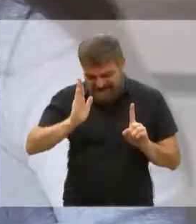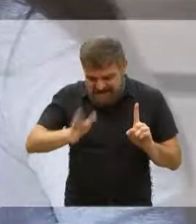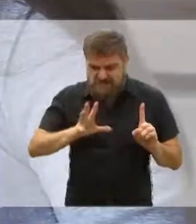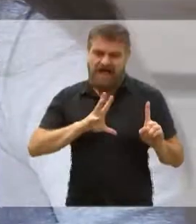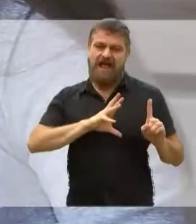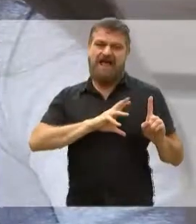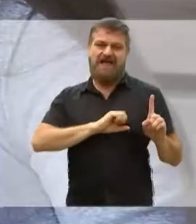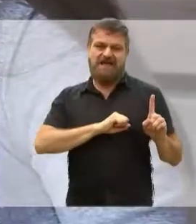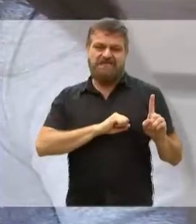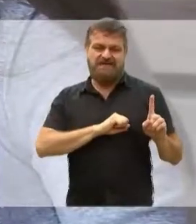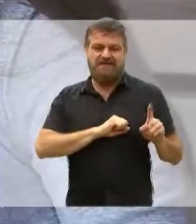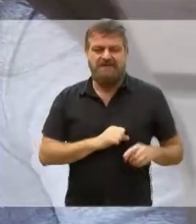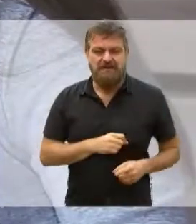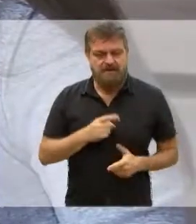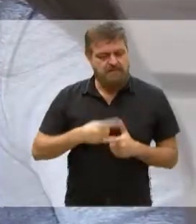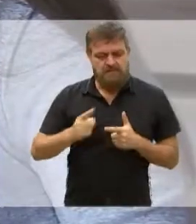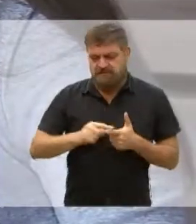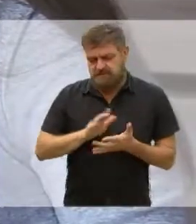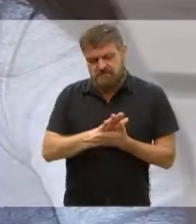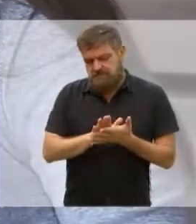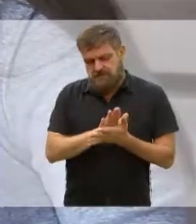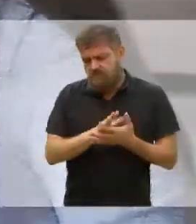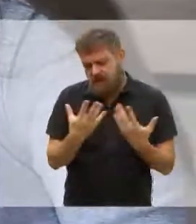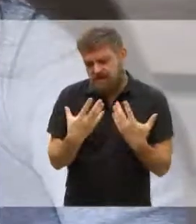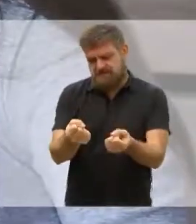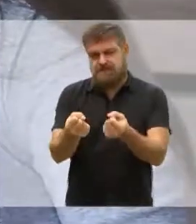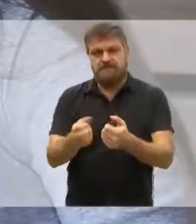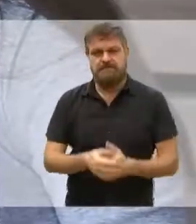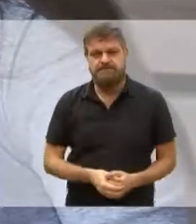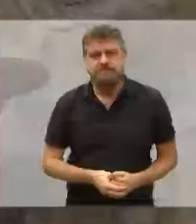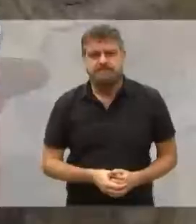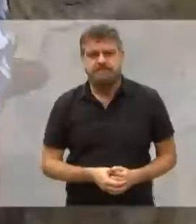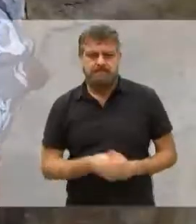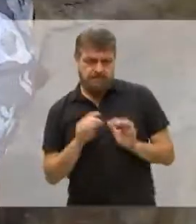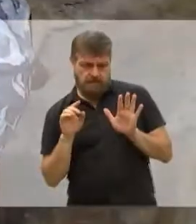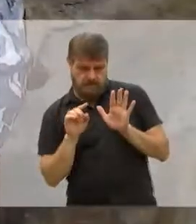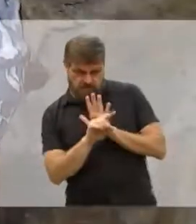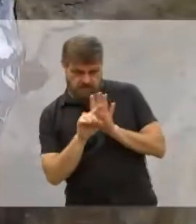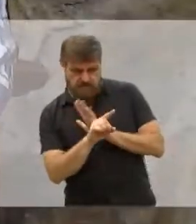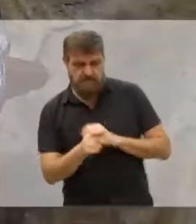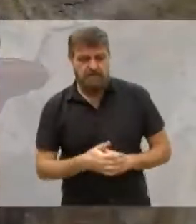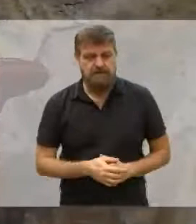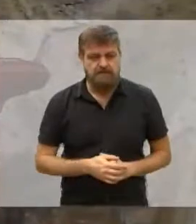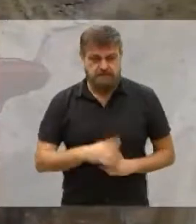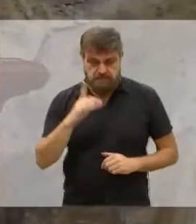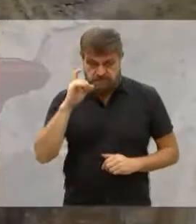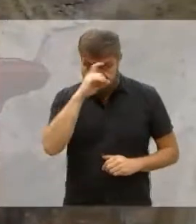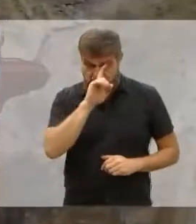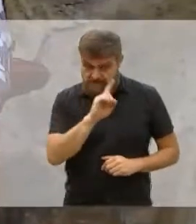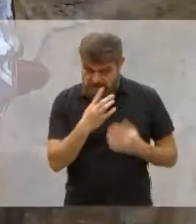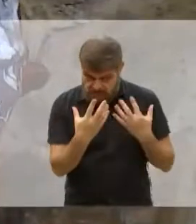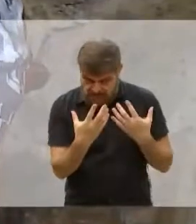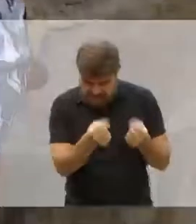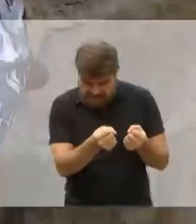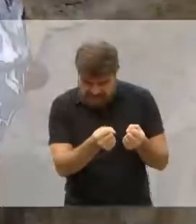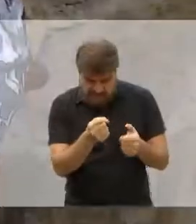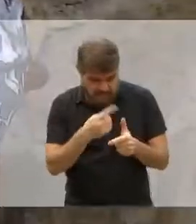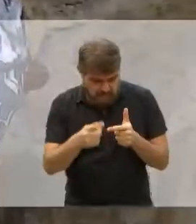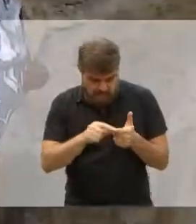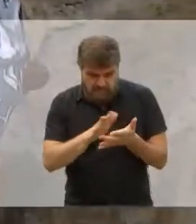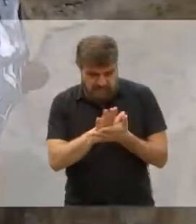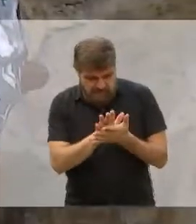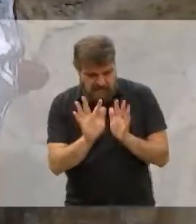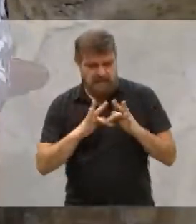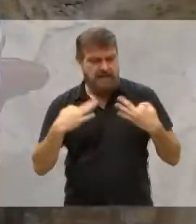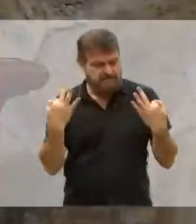desde a barriga, então não tive dificuldade de aceitar. Apesar de você não ter a dificuldade em